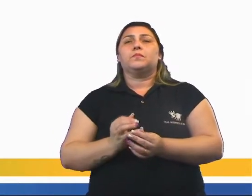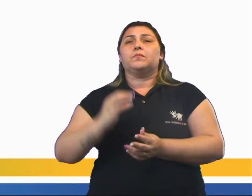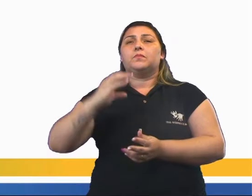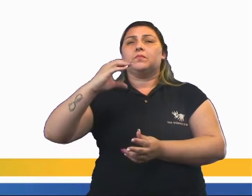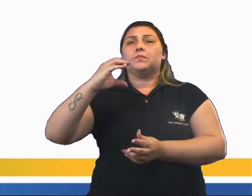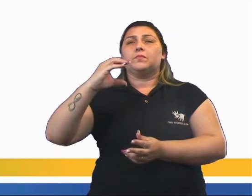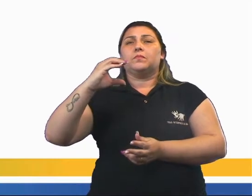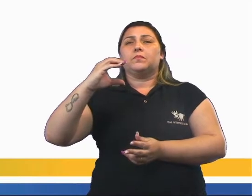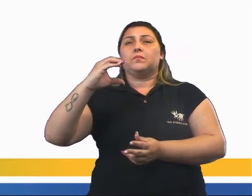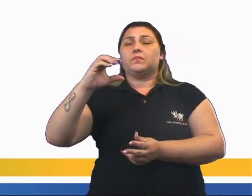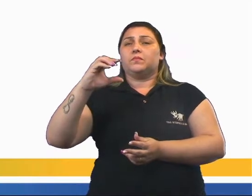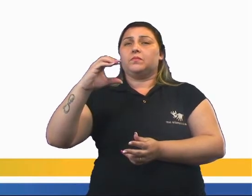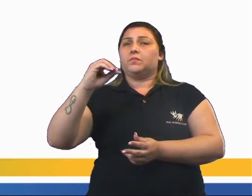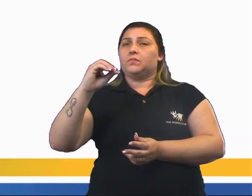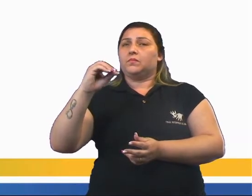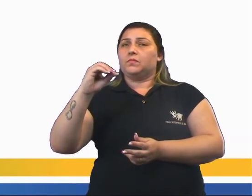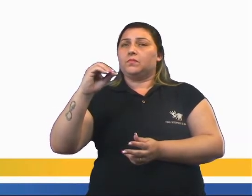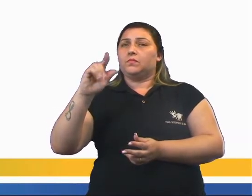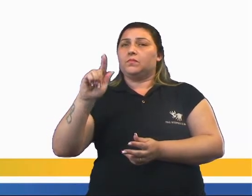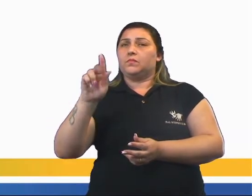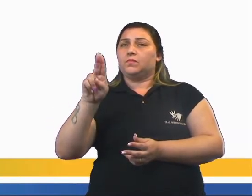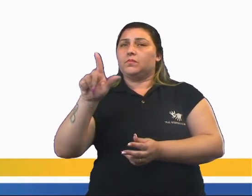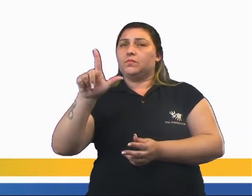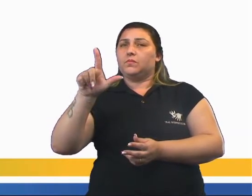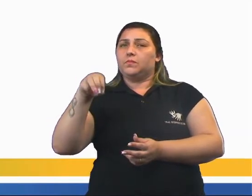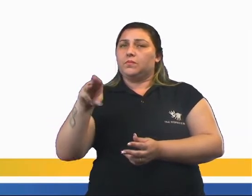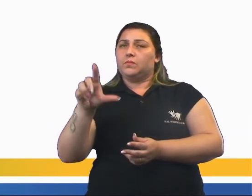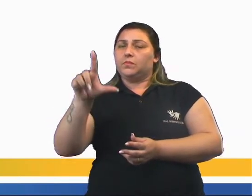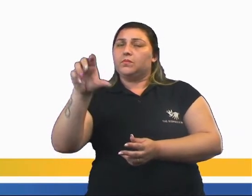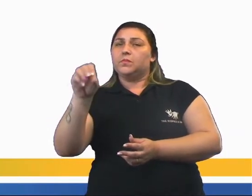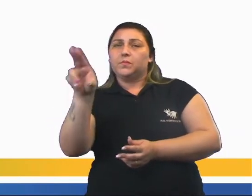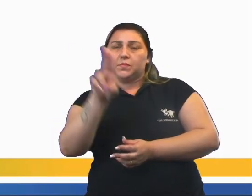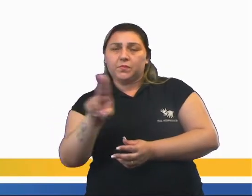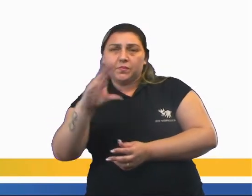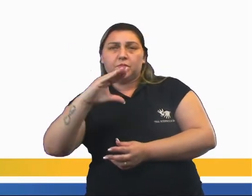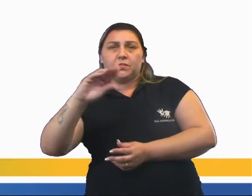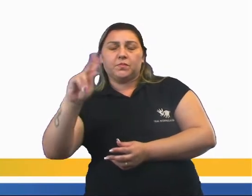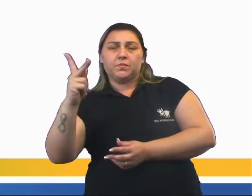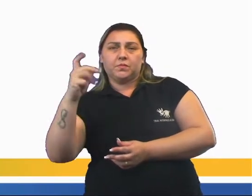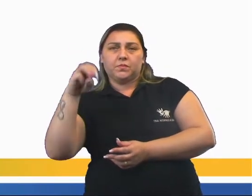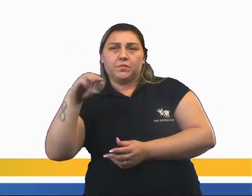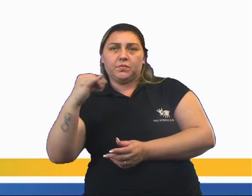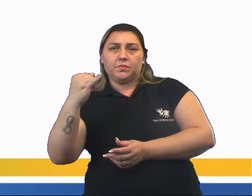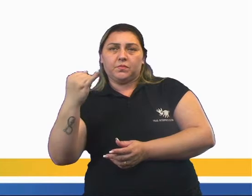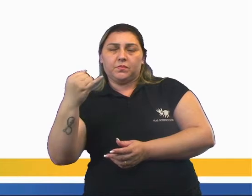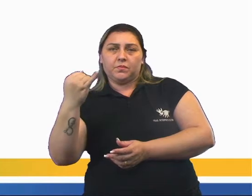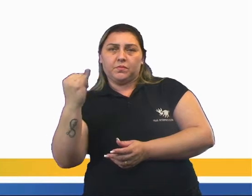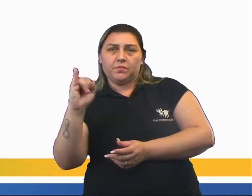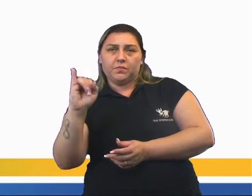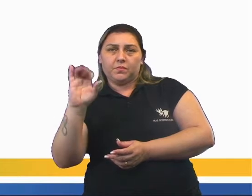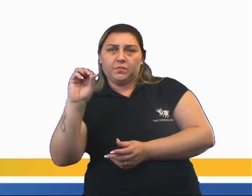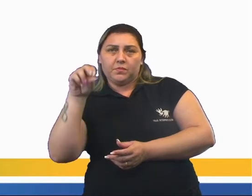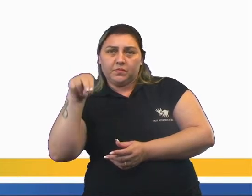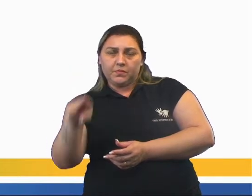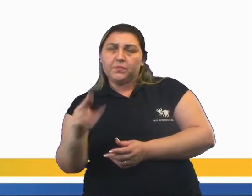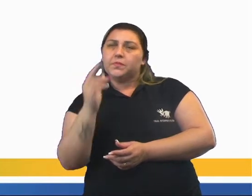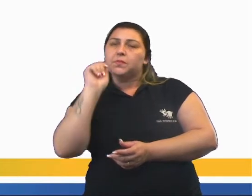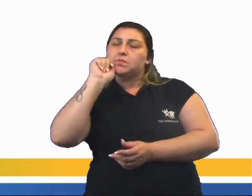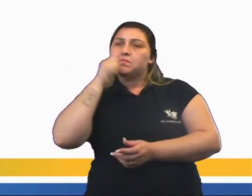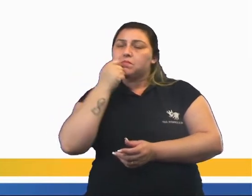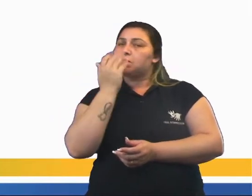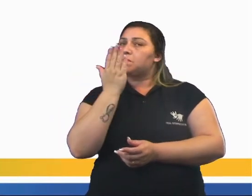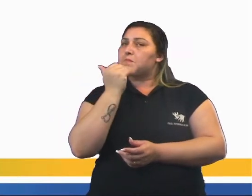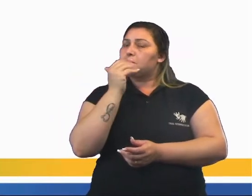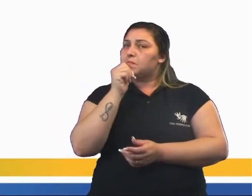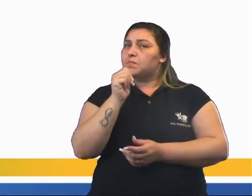cogumelos, como o champignon. Outros fungos são utilizados na produção de alimentos, como o pão, e em